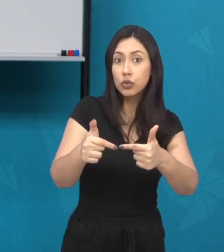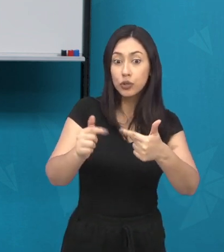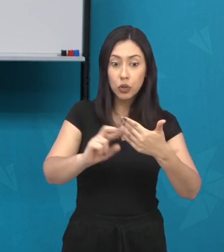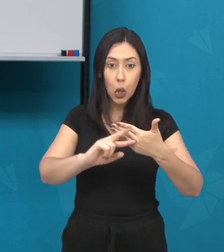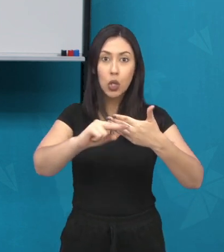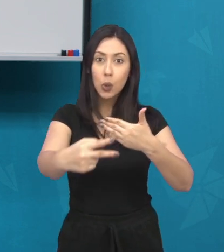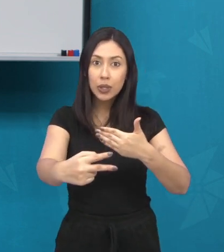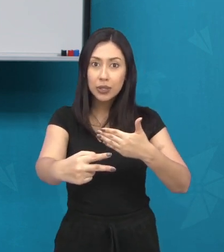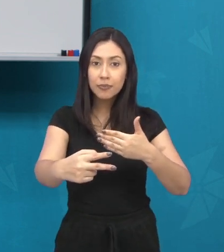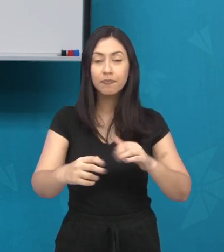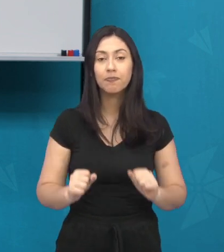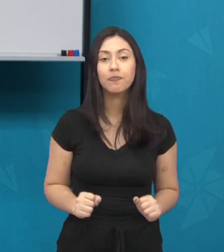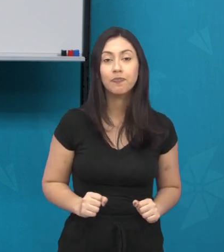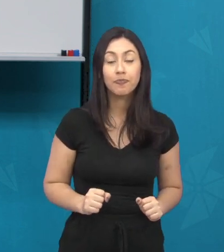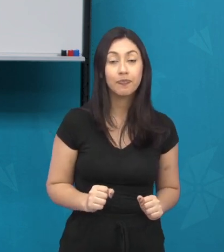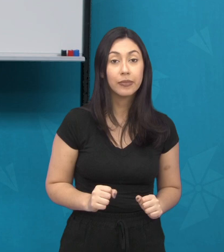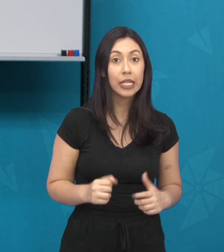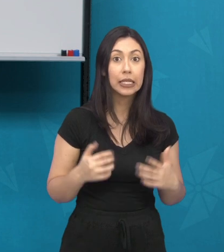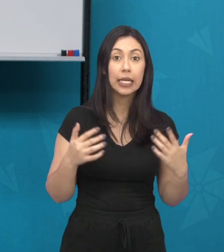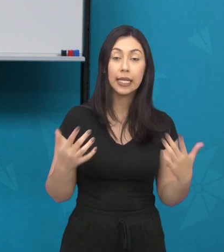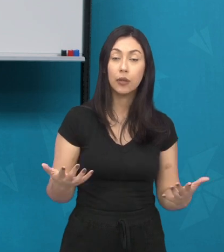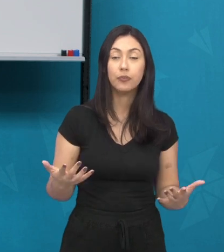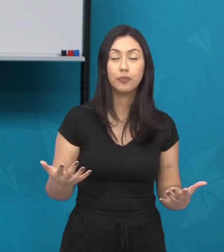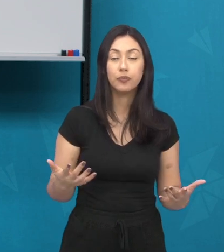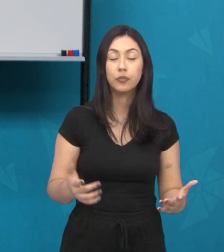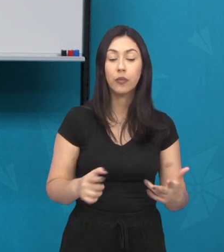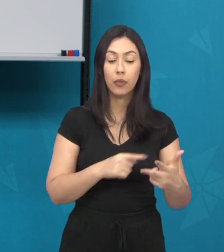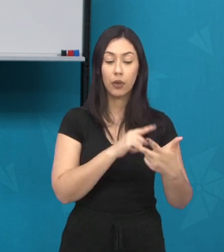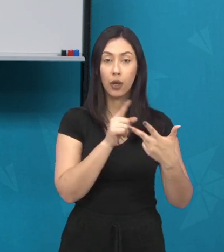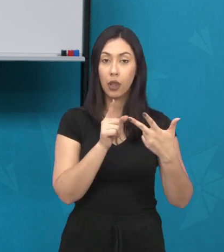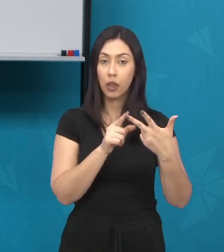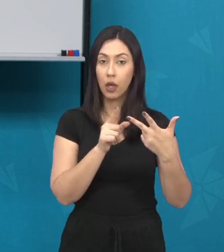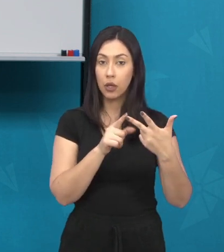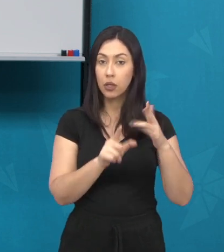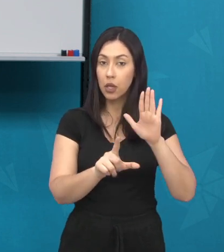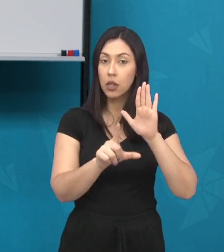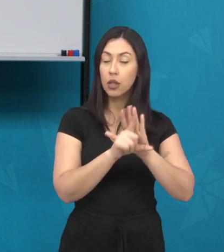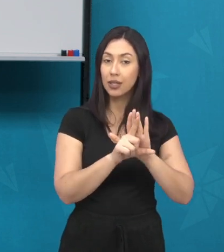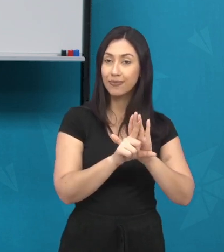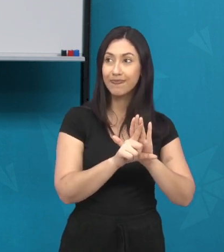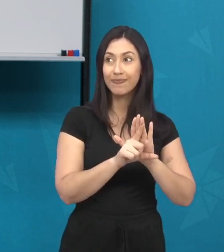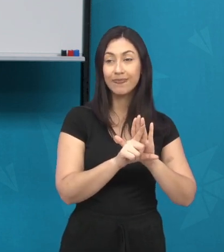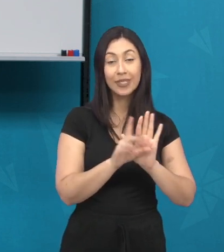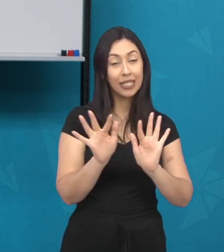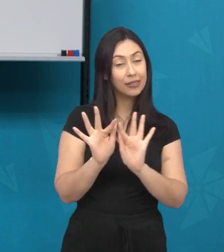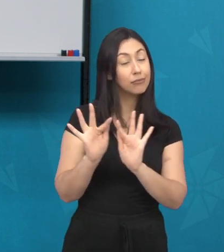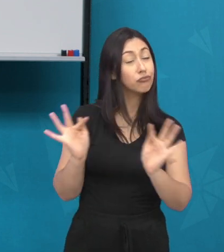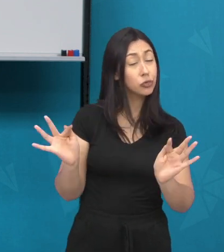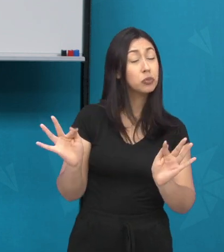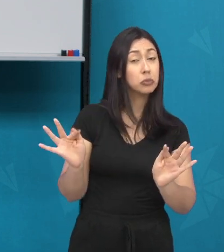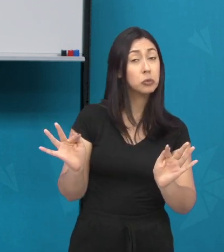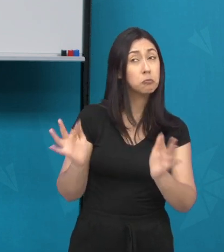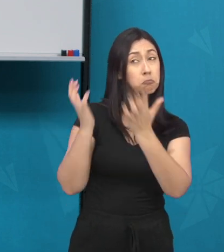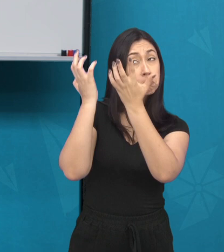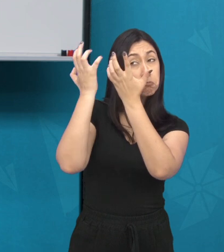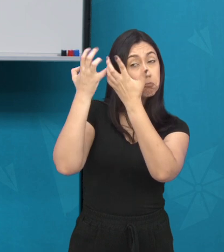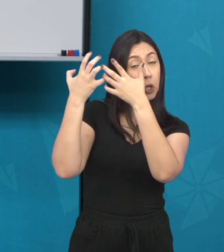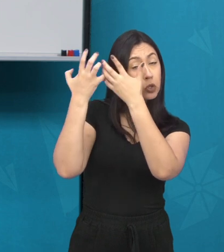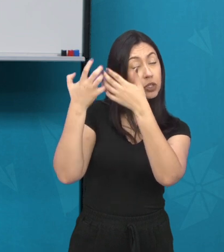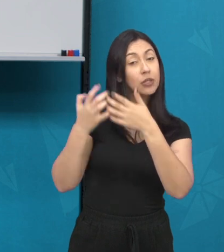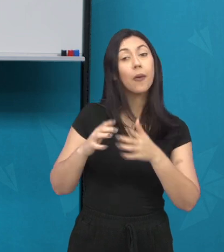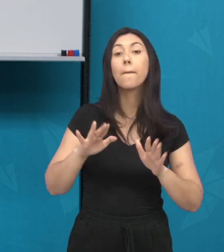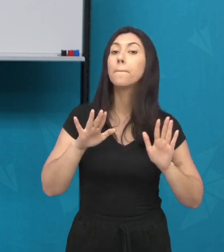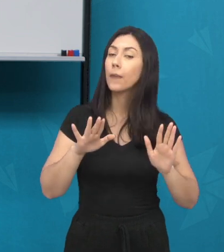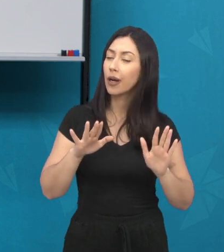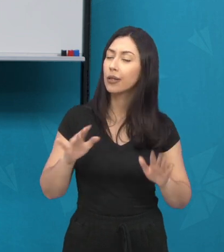reação galera essa essa essa lei de essa terceira lei ela tende a ser um pouco mais simples o raciocínio